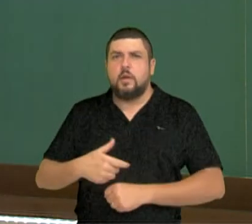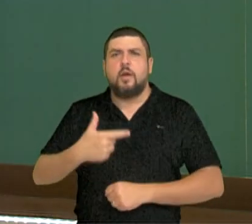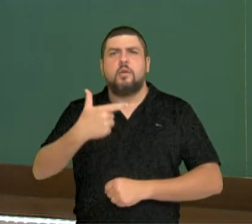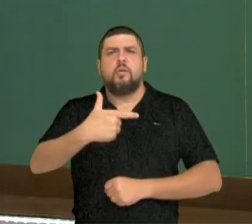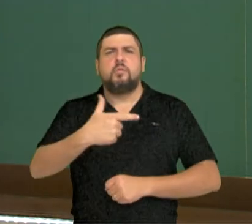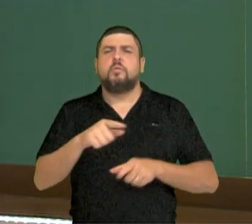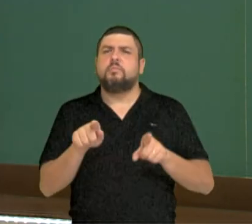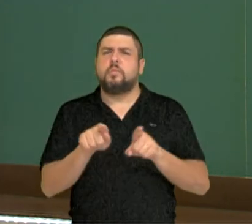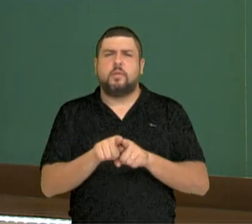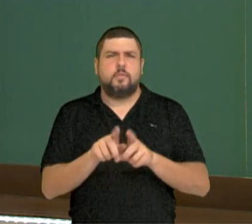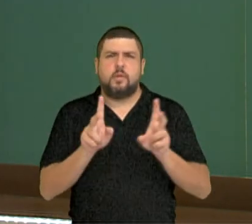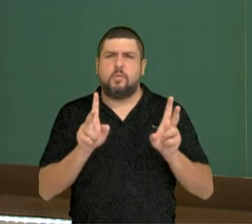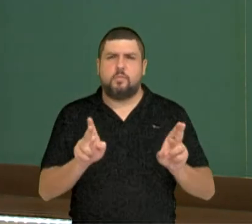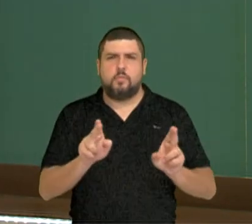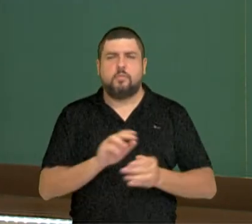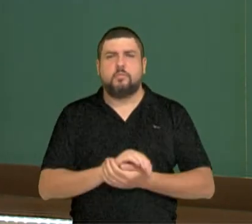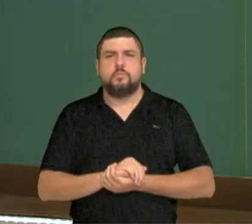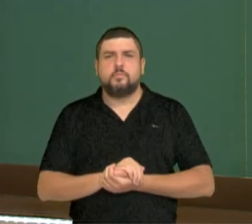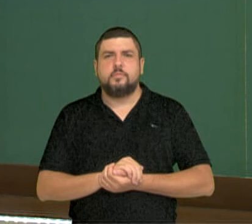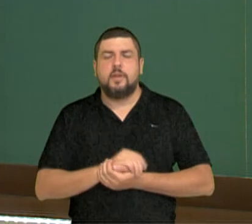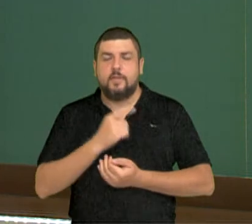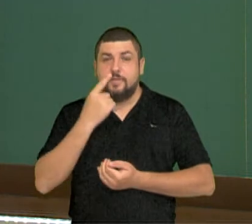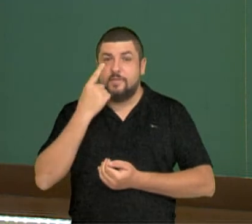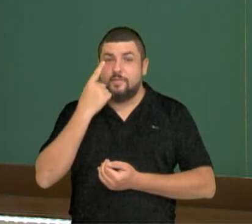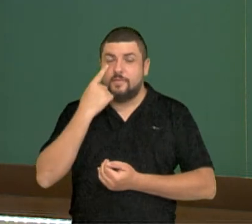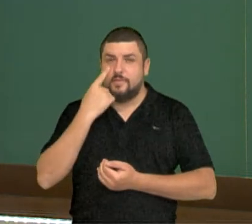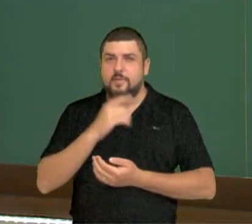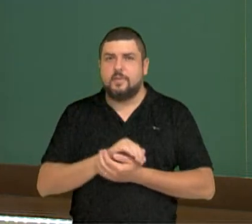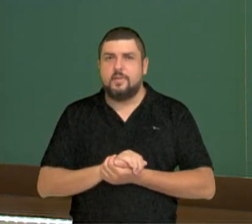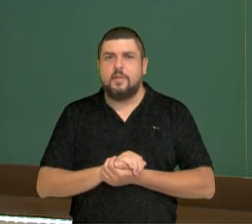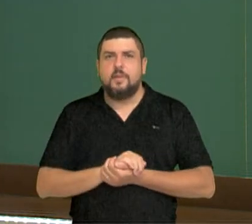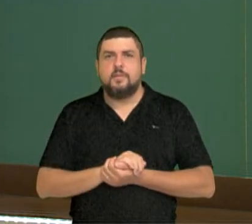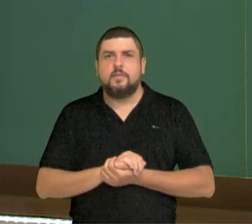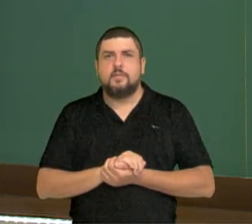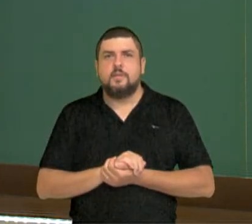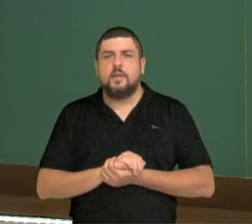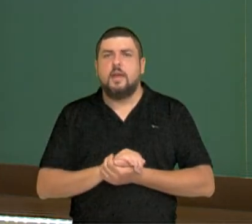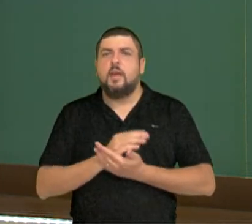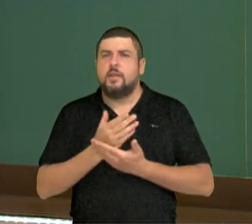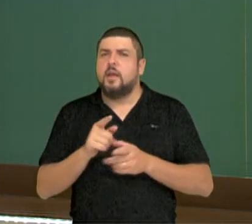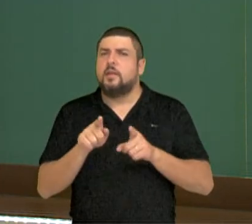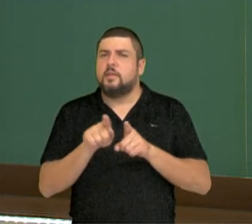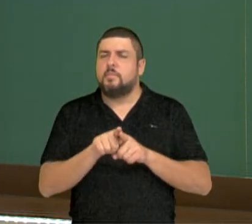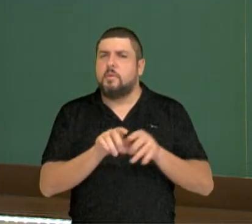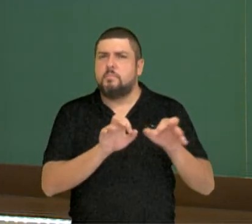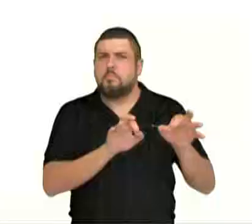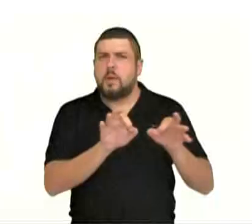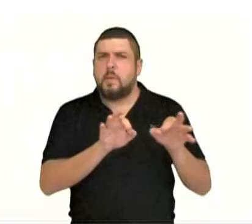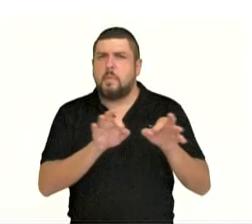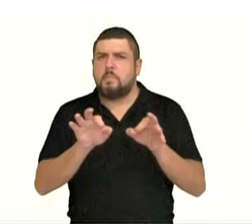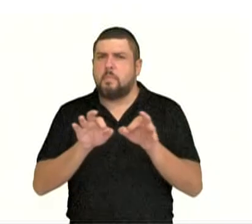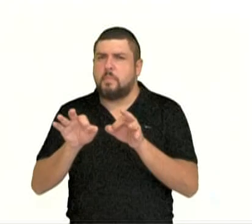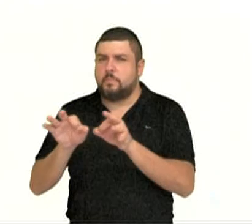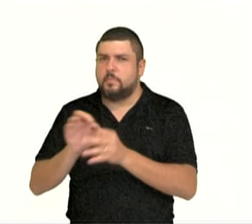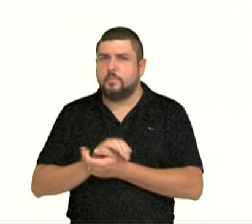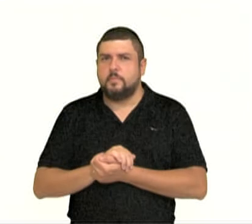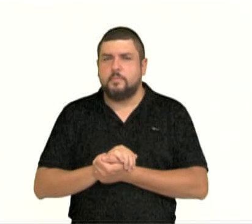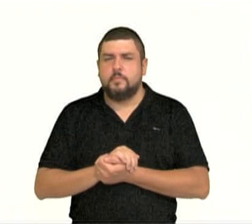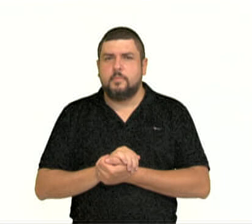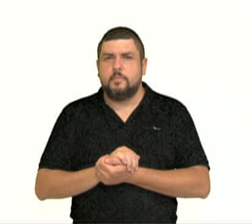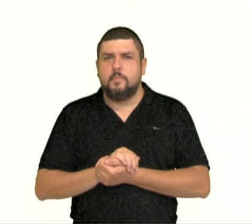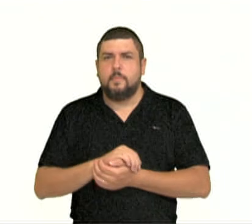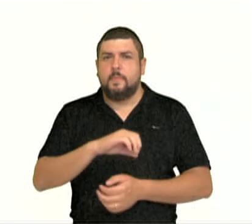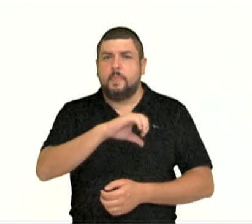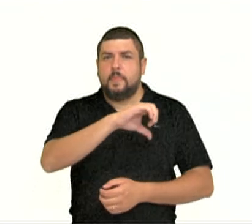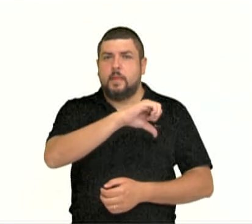faixa. Olha aqui, ó, o que a gente vai fazer? Mesma coisa que eu falei para vocês, saneia a questão. A força média é 900